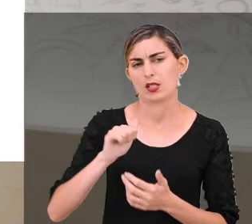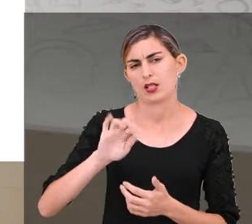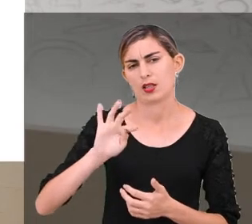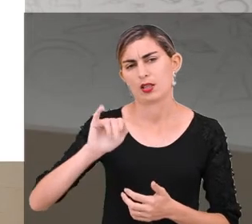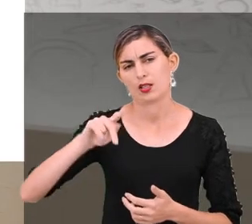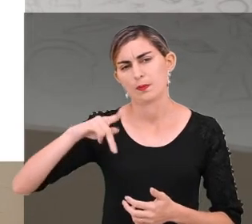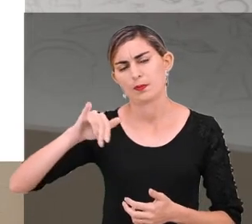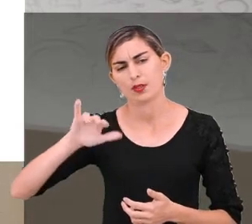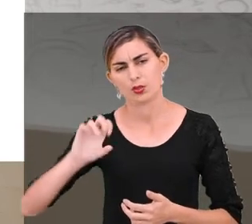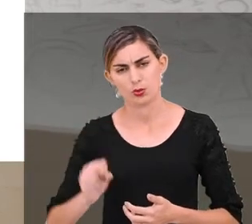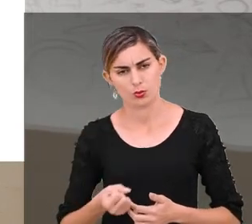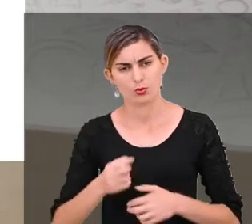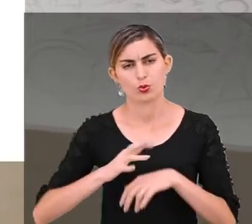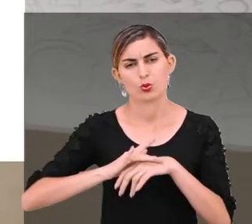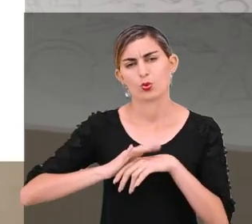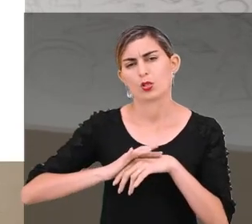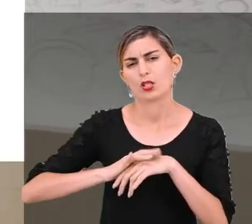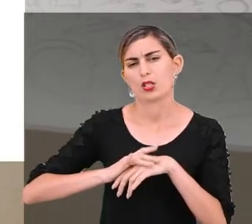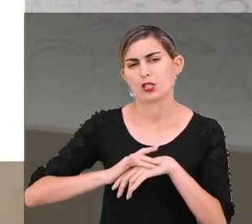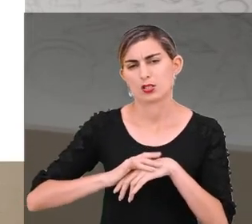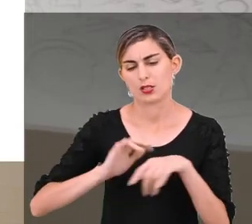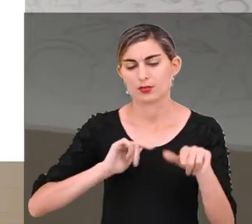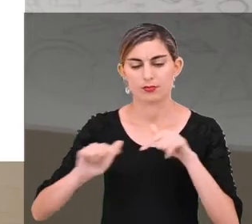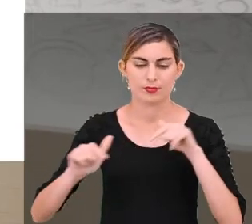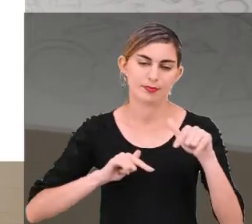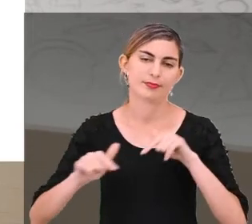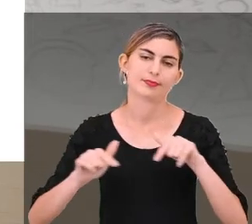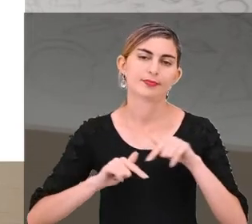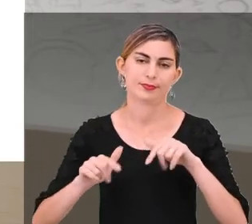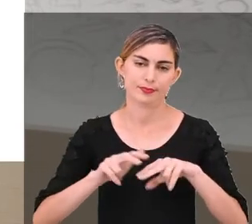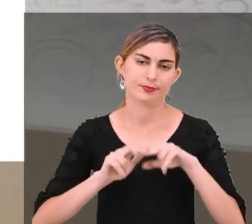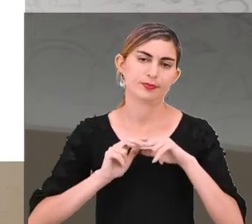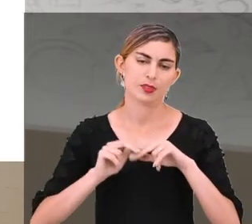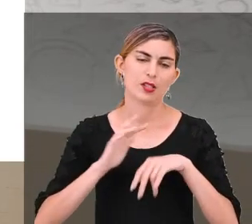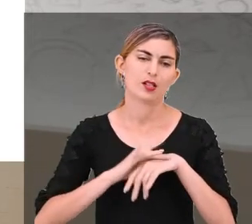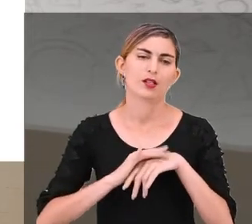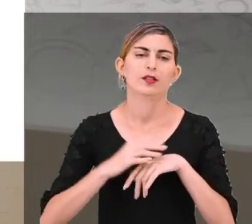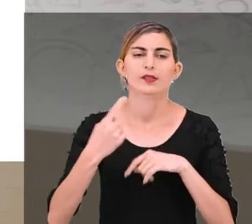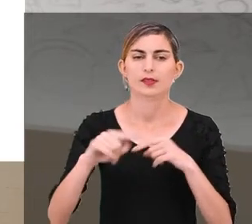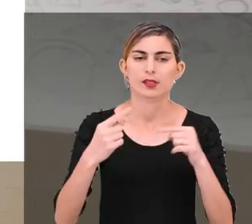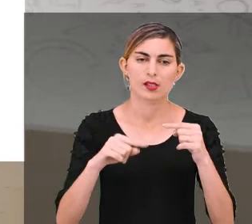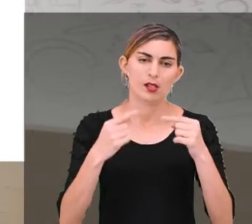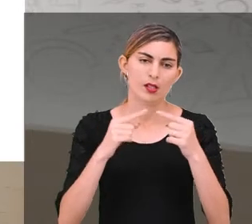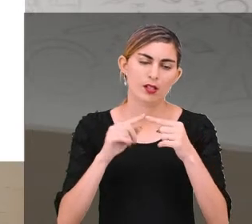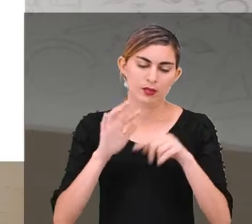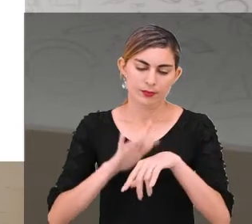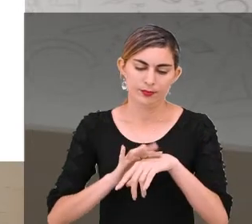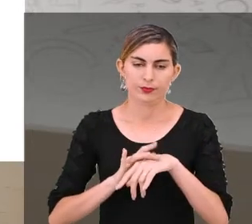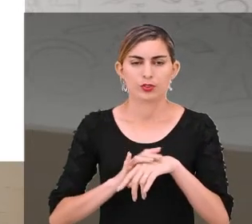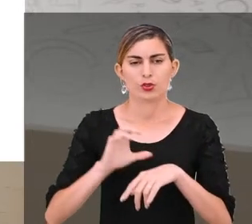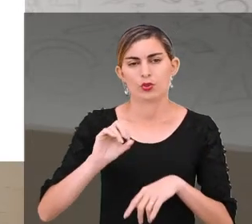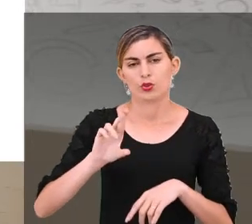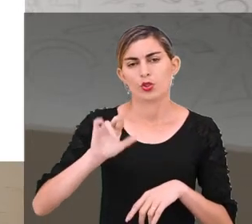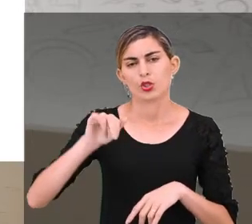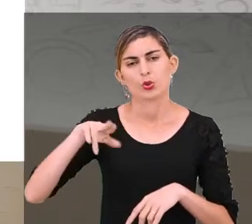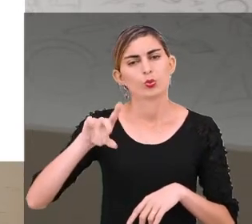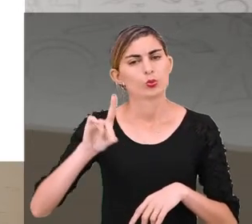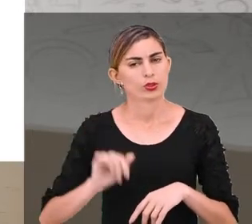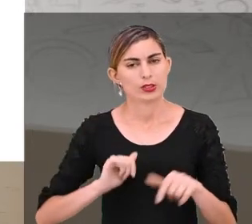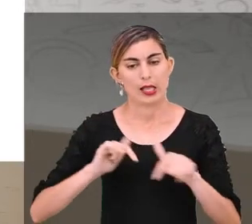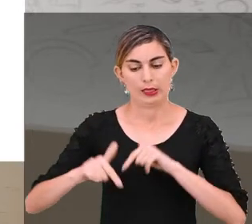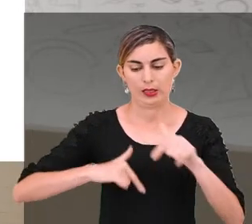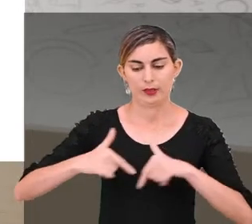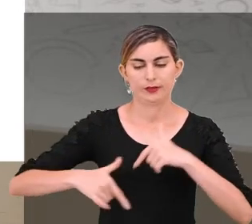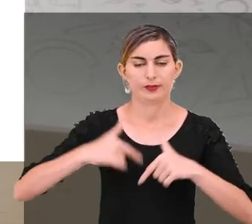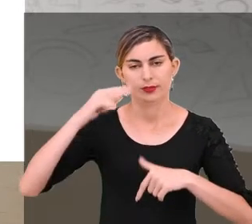atípicos podemos chamá-los de doenças do trabalho, que são aqueles que estão relacionados às doenças